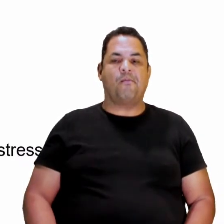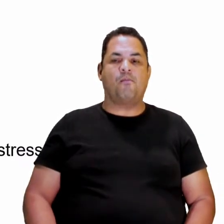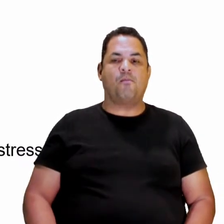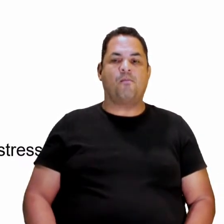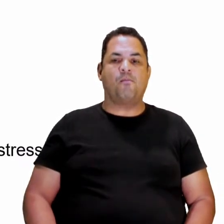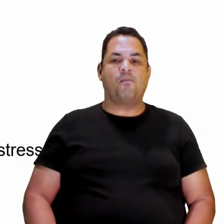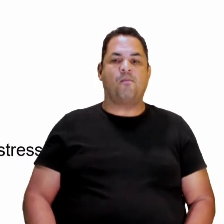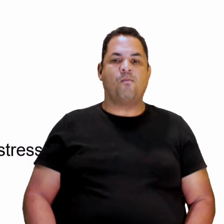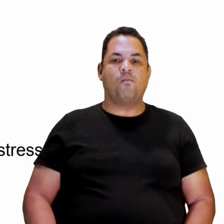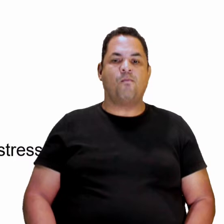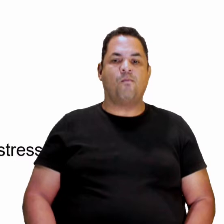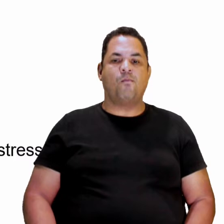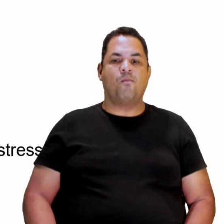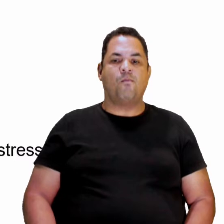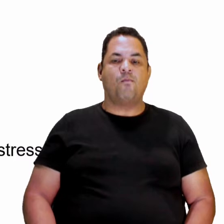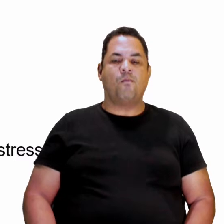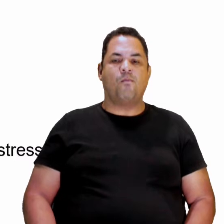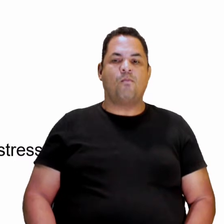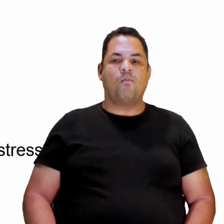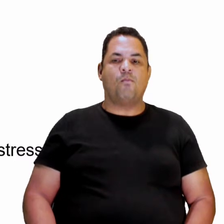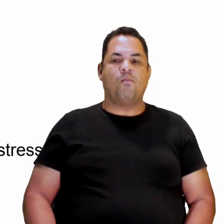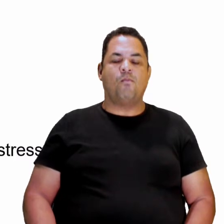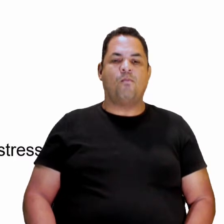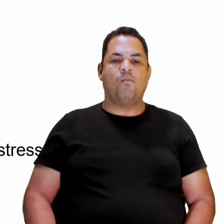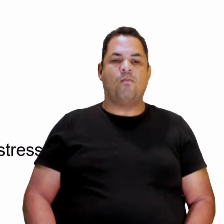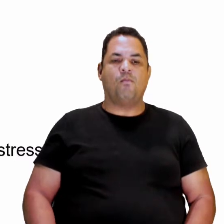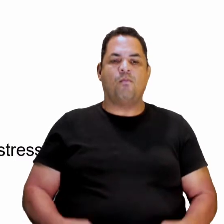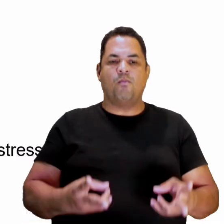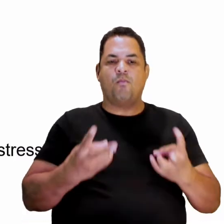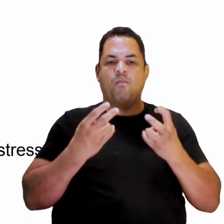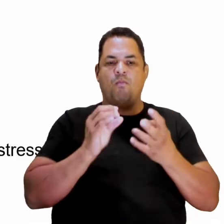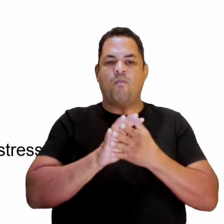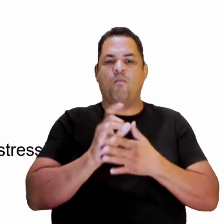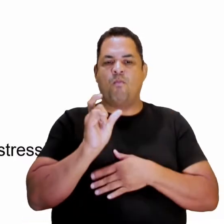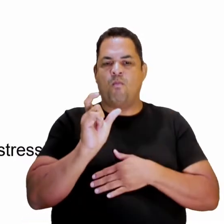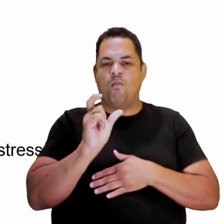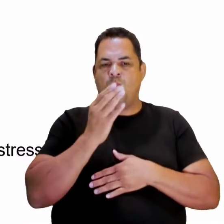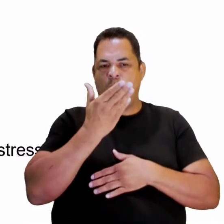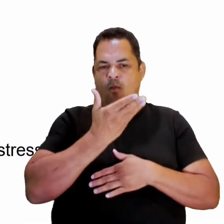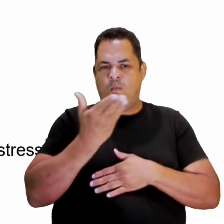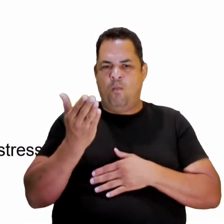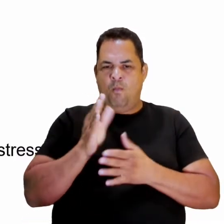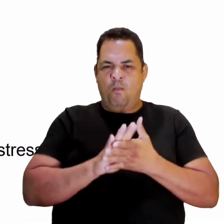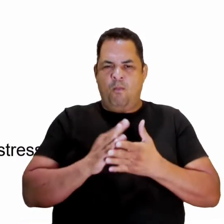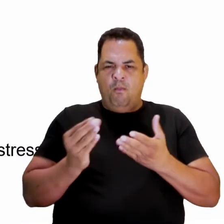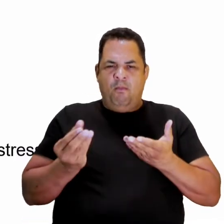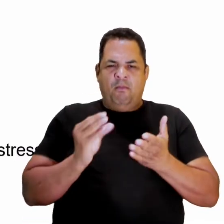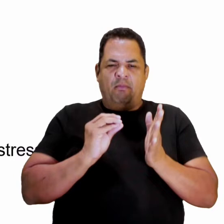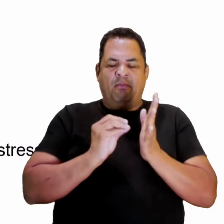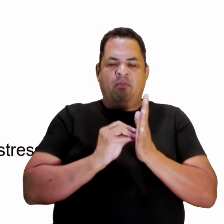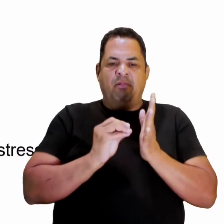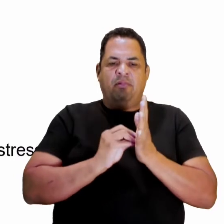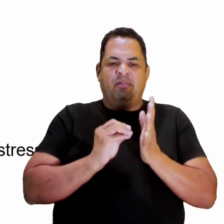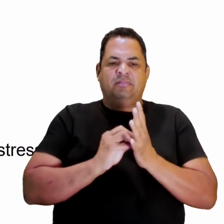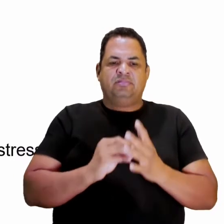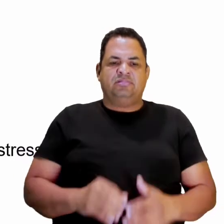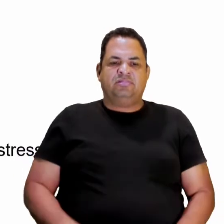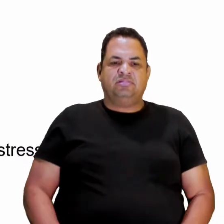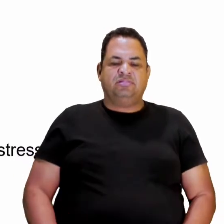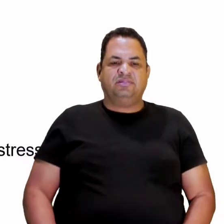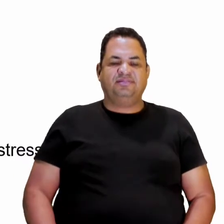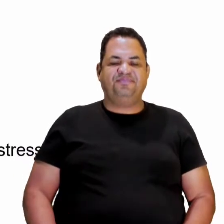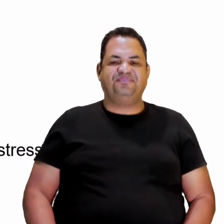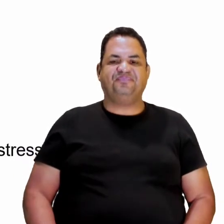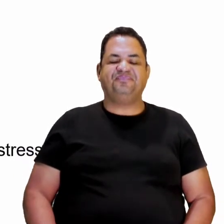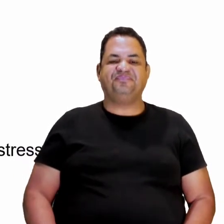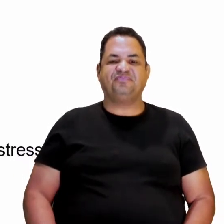seja, as palavrinhas. Percebo que essas palavrinhas que estamos aí, vamos completar duas delas. O get, que inclusive esse